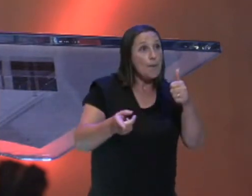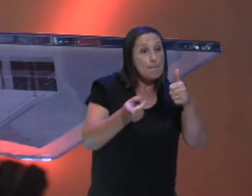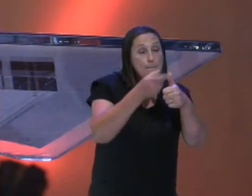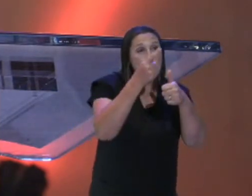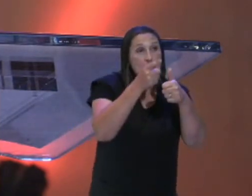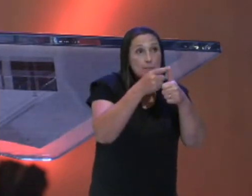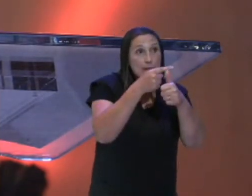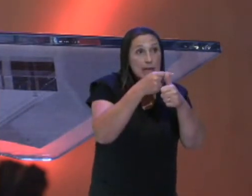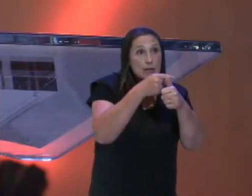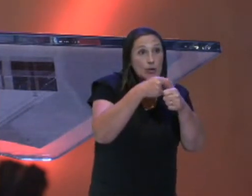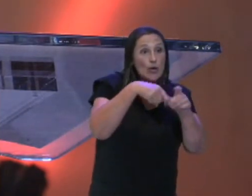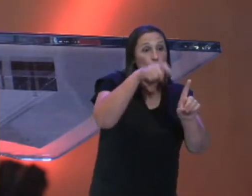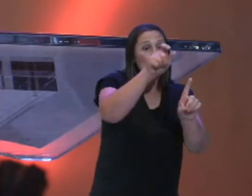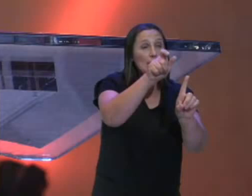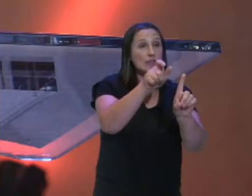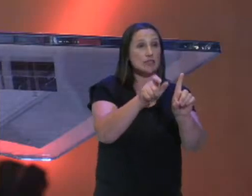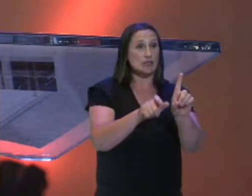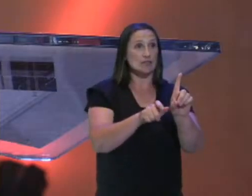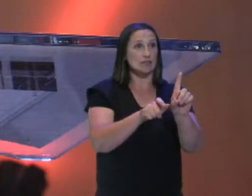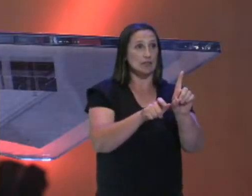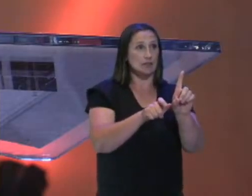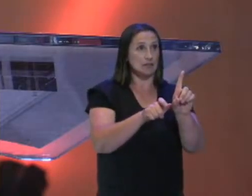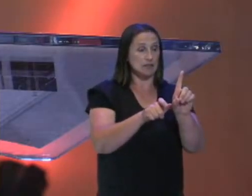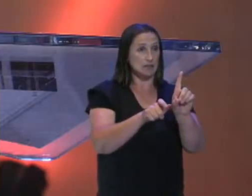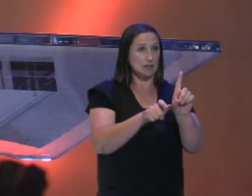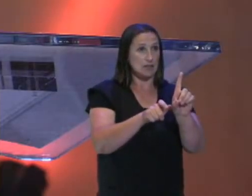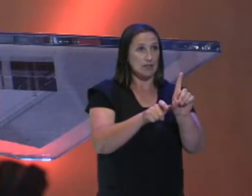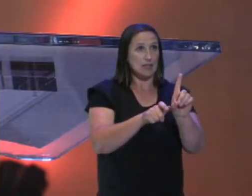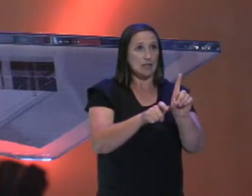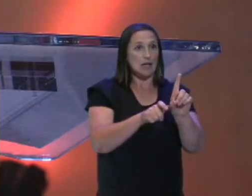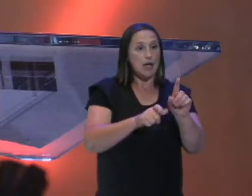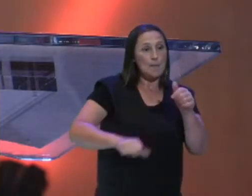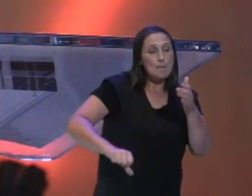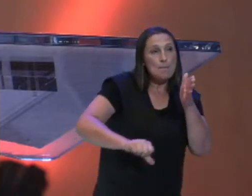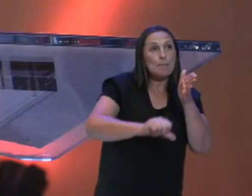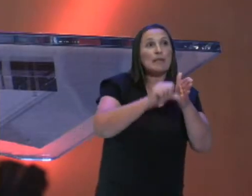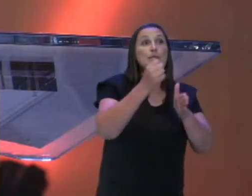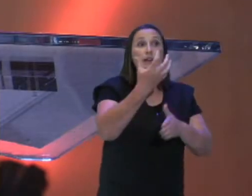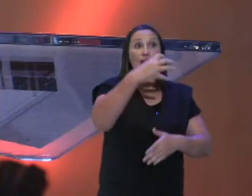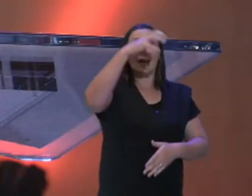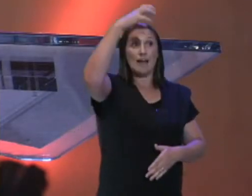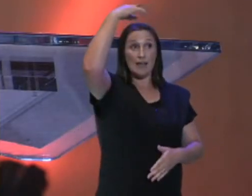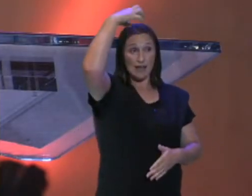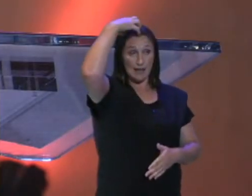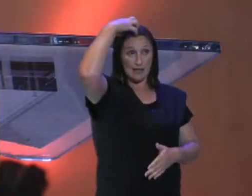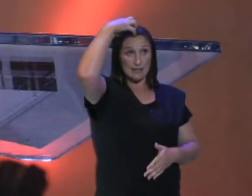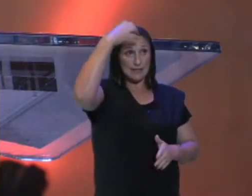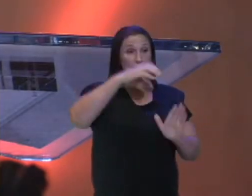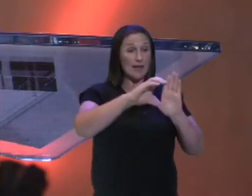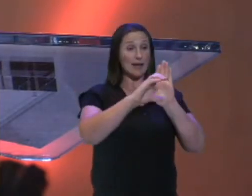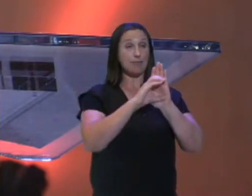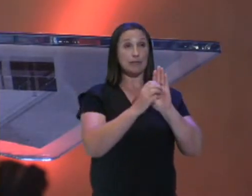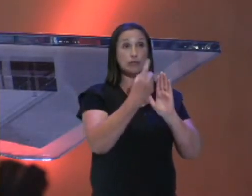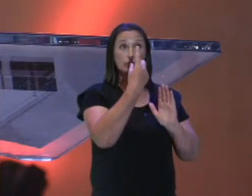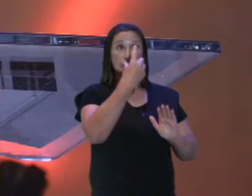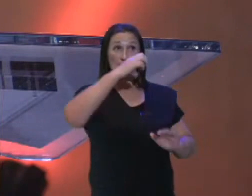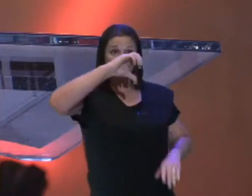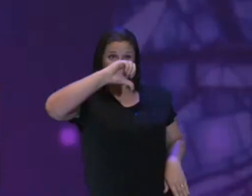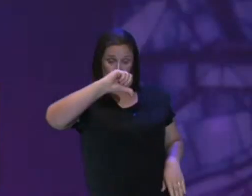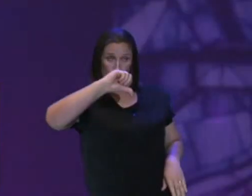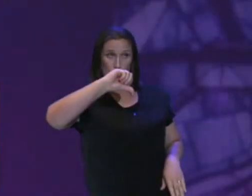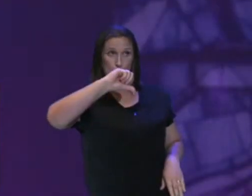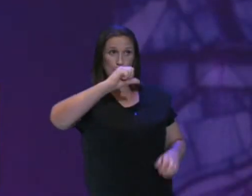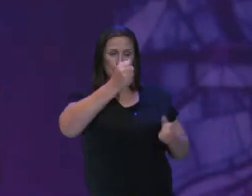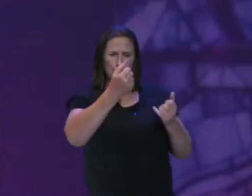em 1 Reis, capítulo 19, todo o capítulo 19, mas eu escolhi alguns versículos para